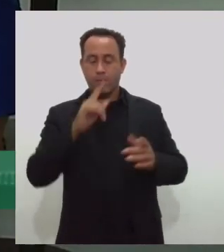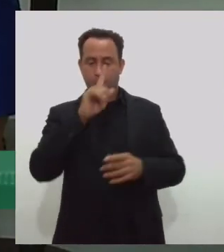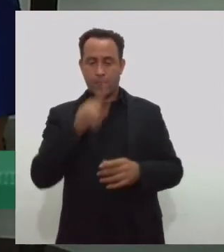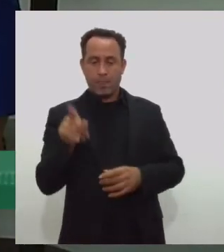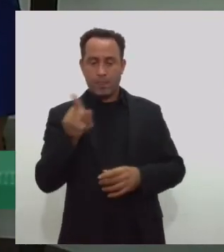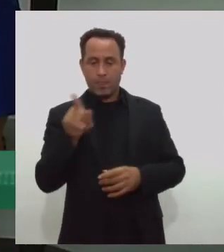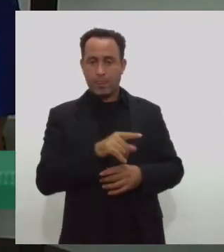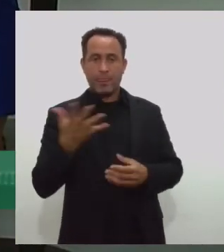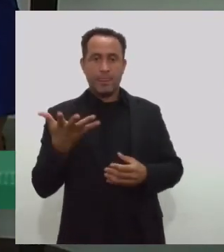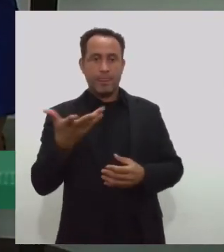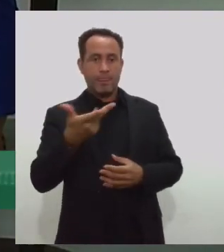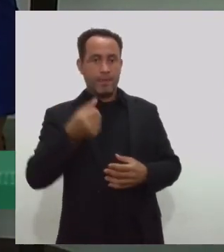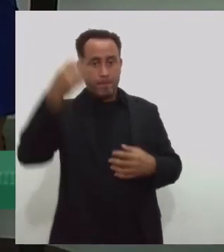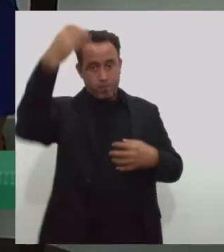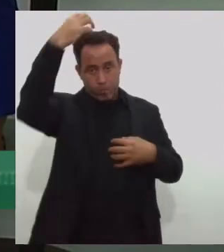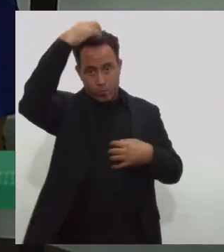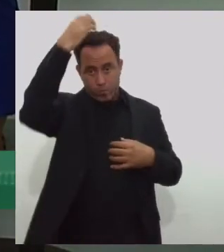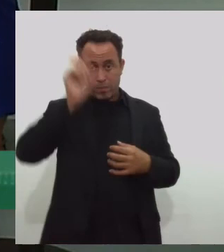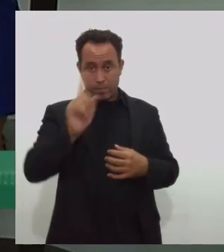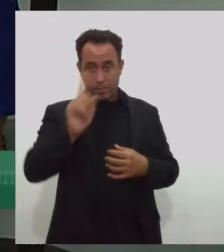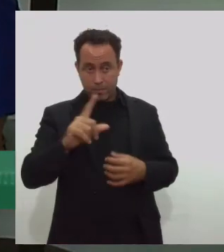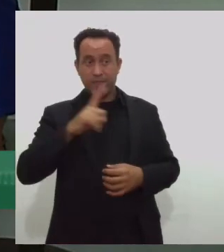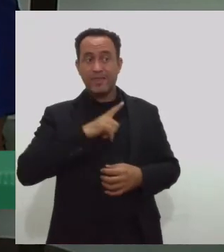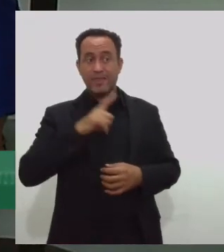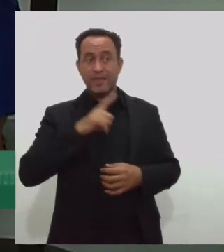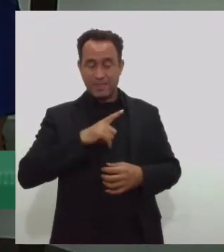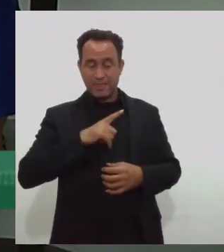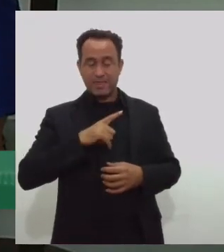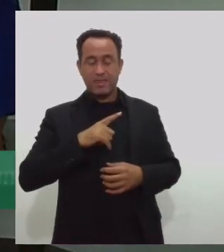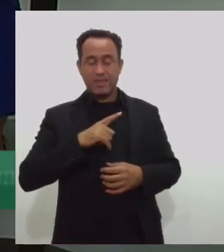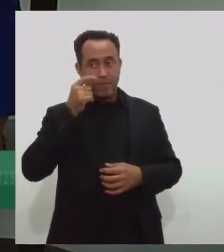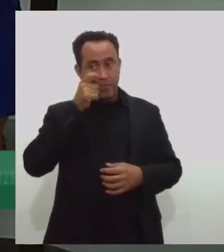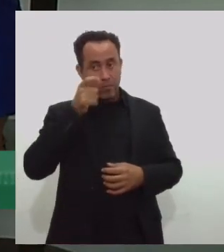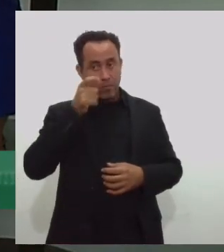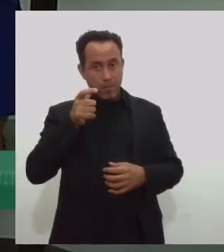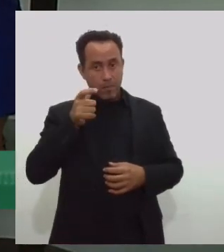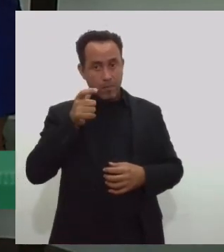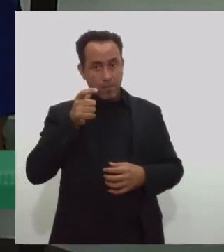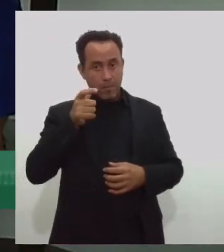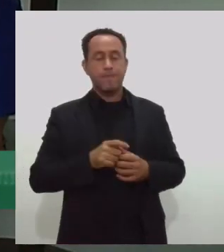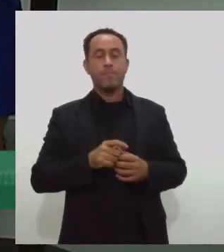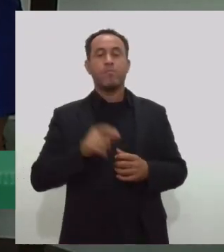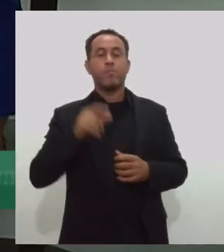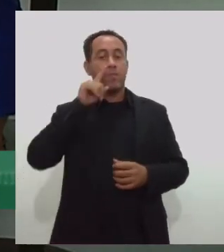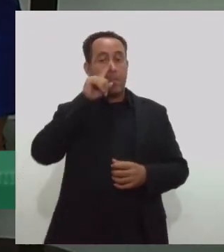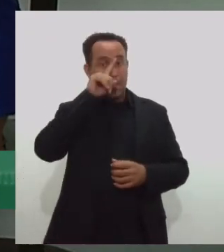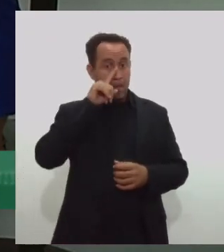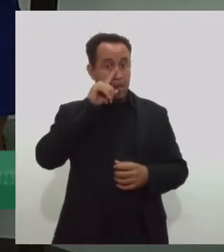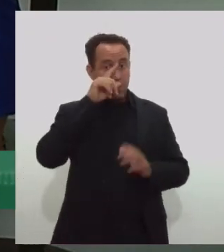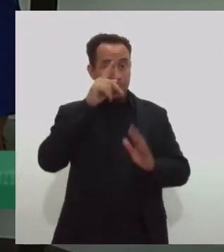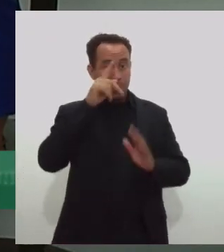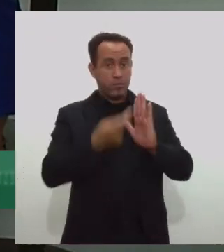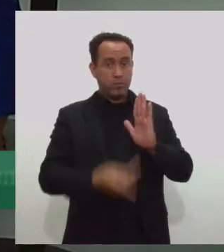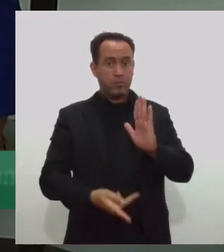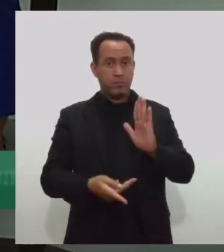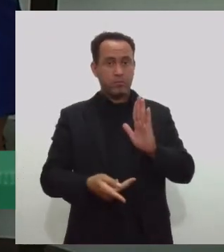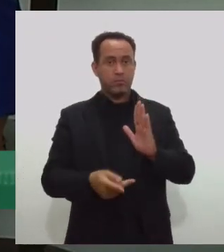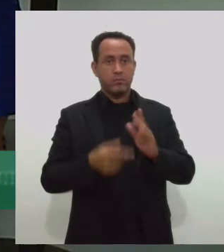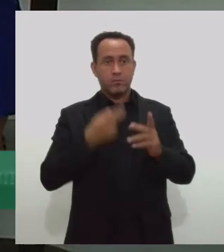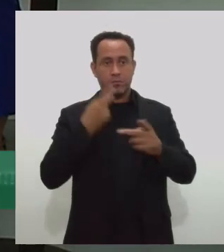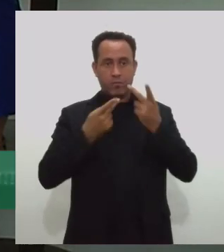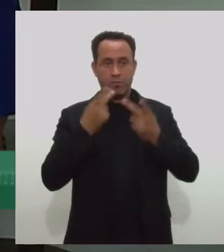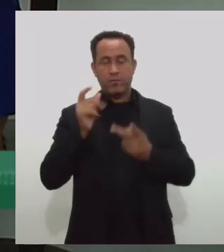forma culposa, não. Existe uma previsão no projeto que é extremamente perigosa, que é quando ele diz